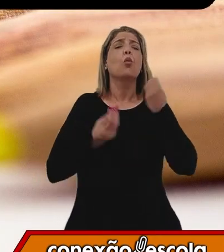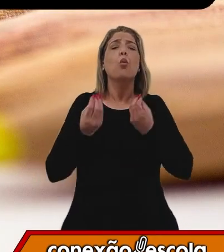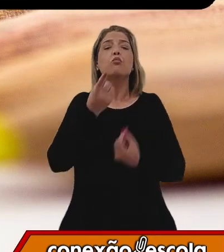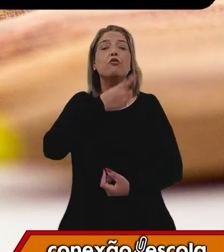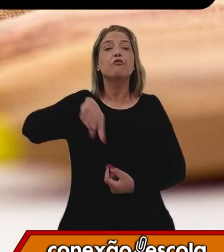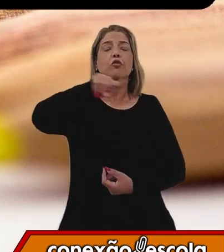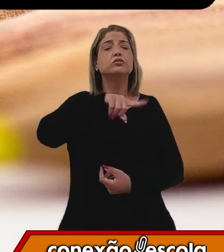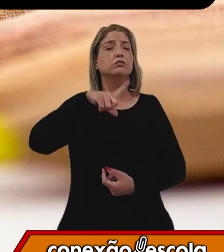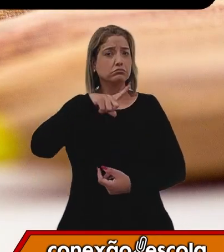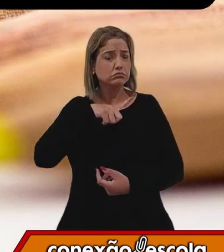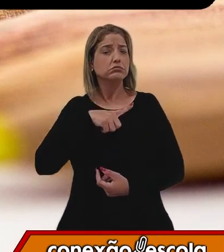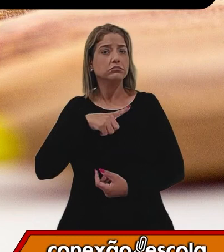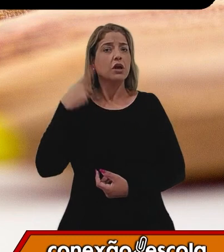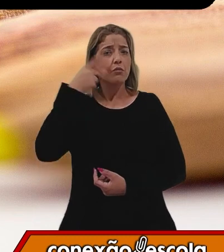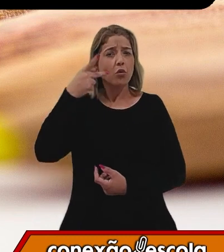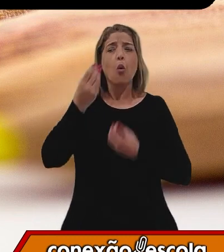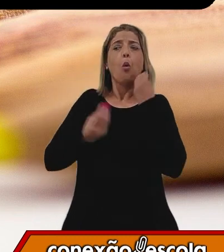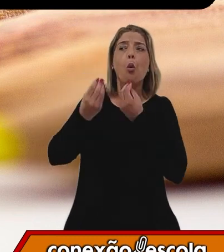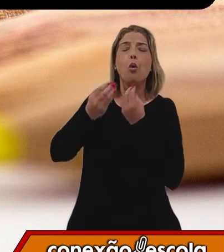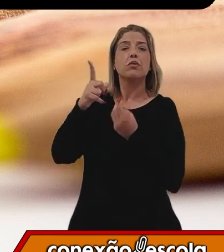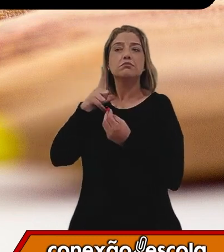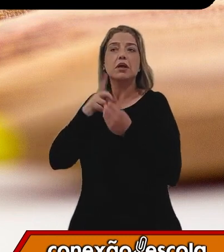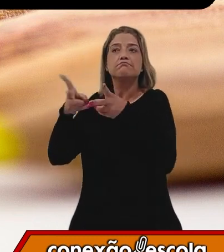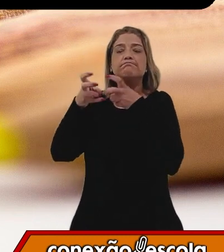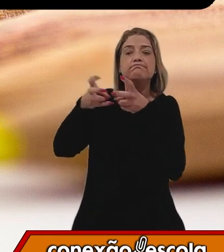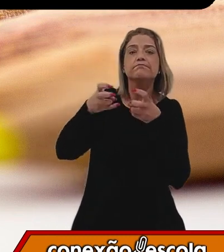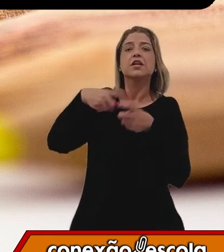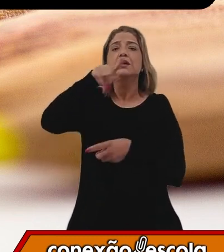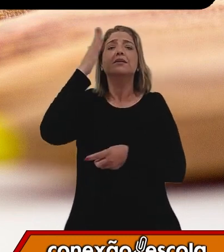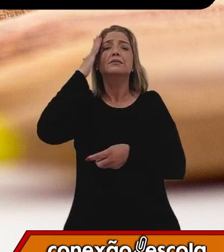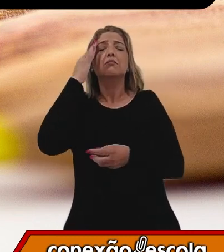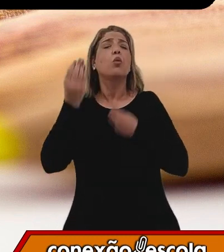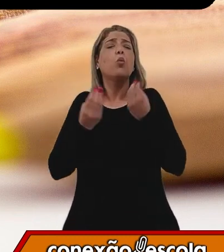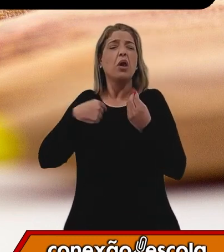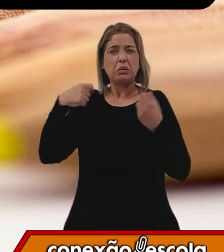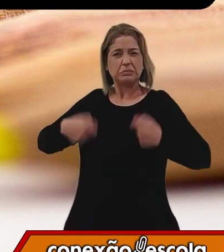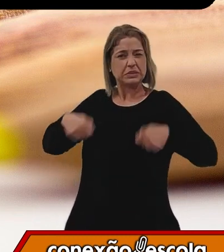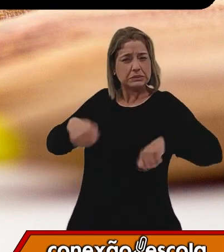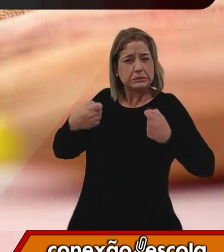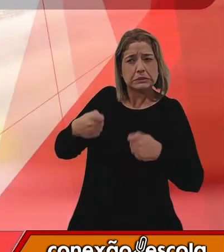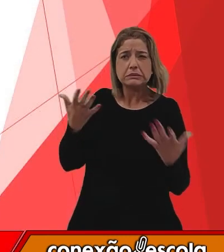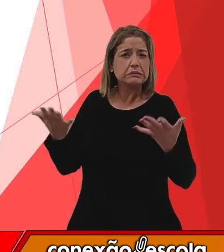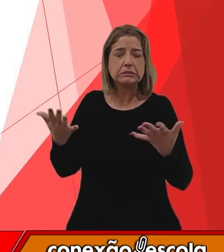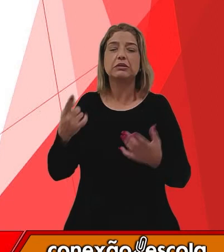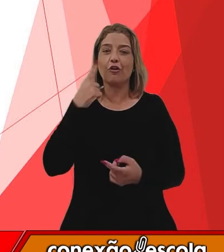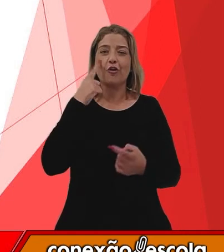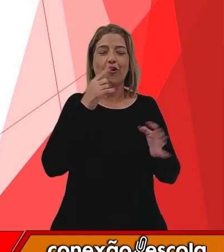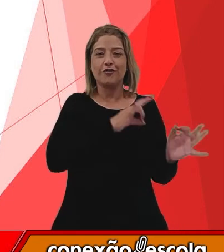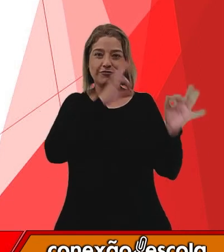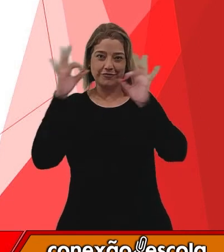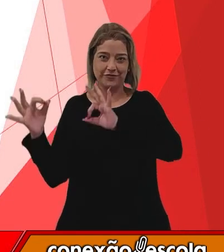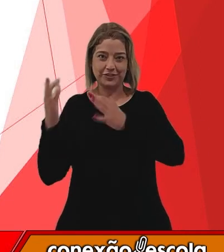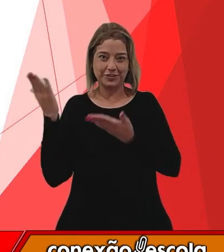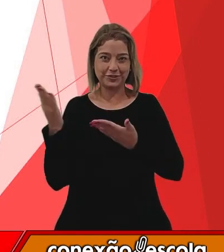sua participação política. O que você tem a ver com tudo isso? Vamos assistir o vídeo?